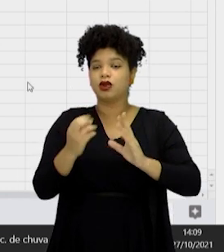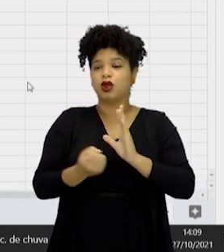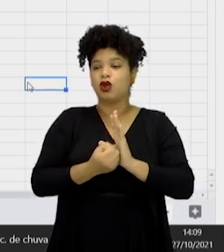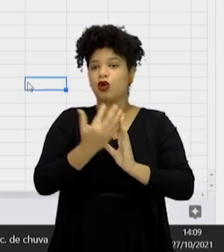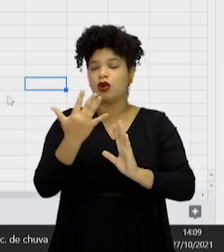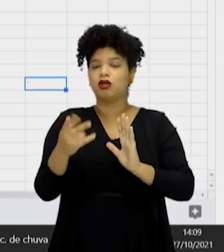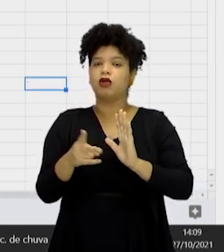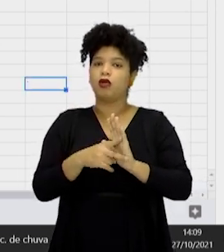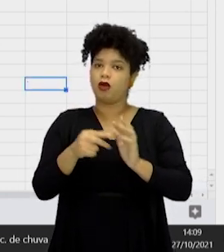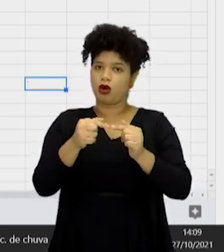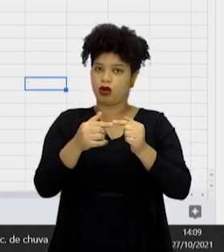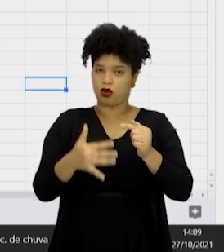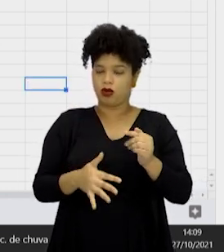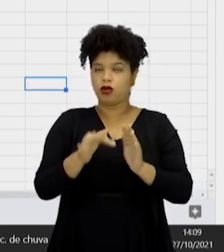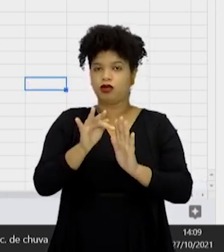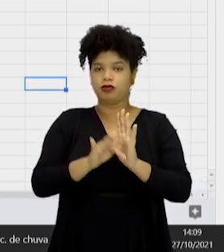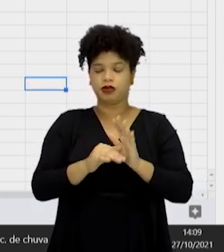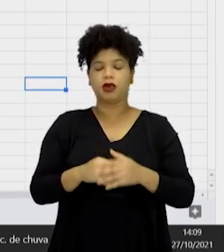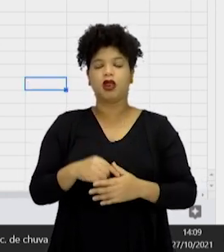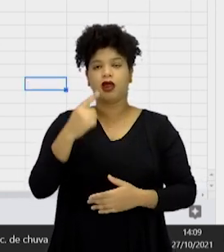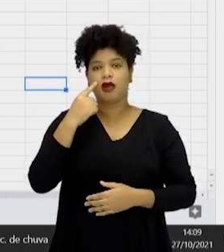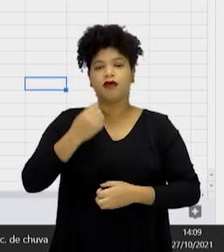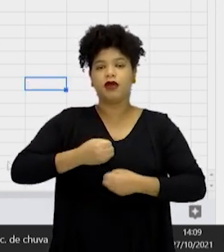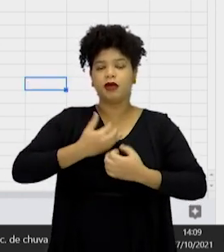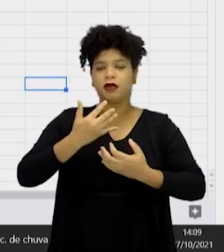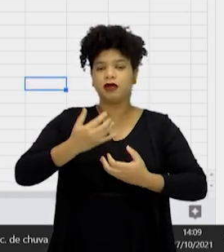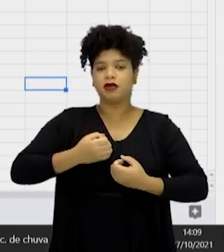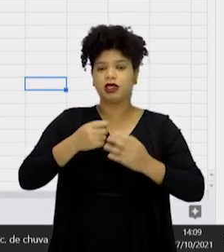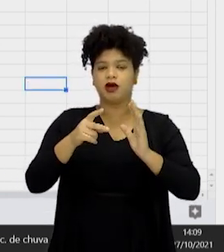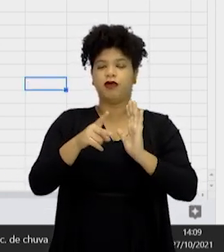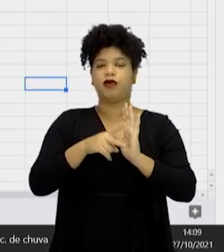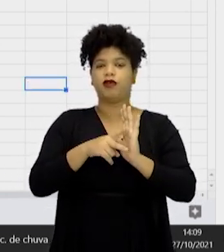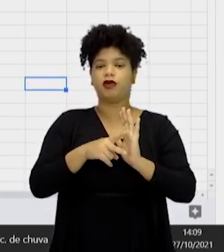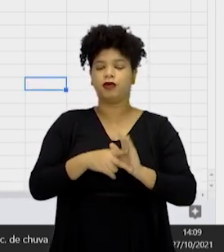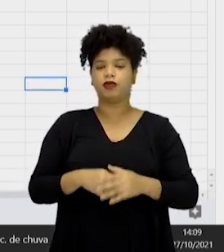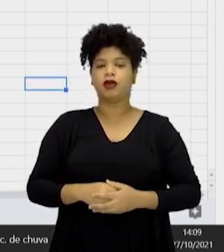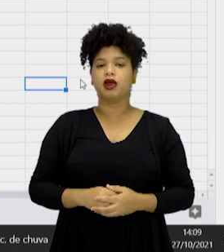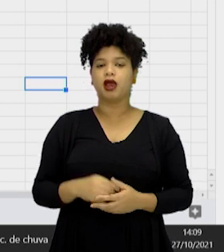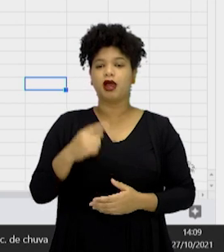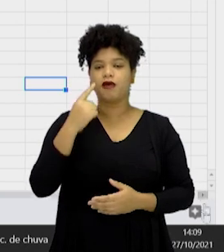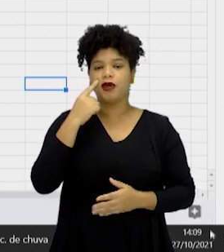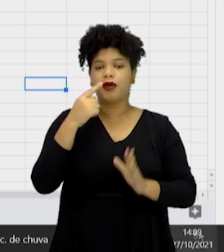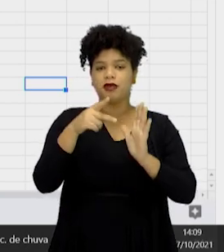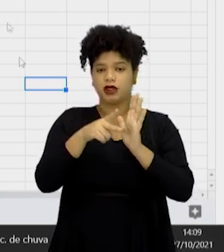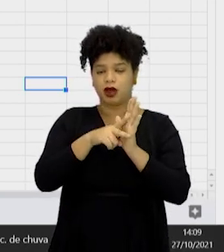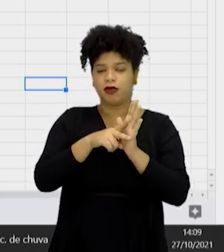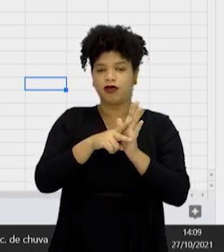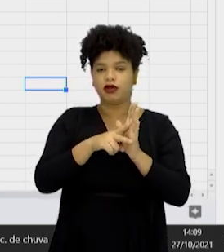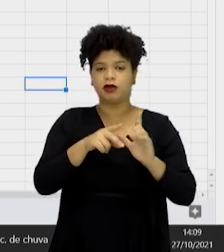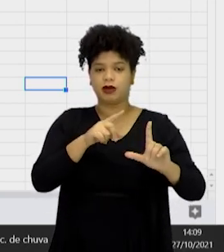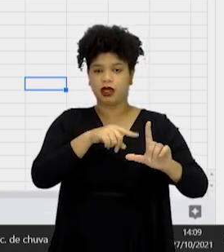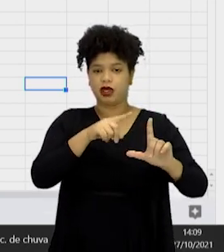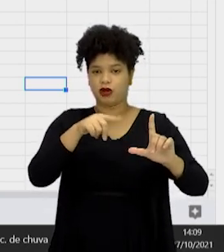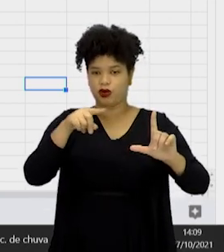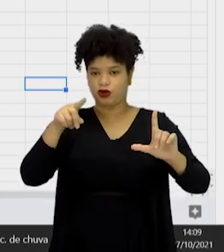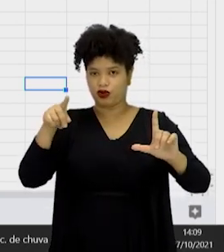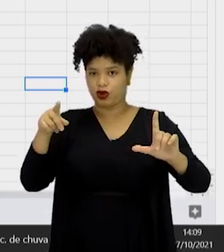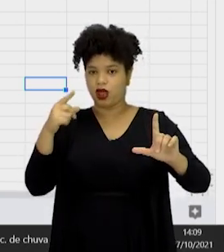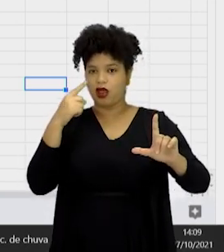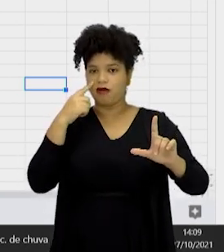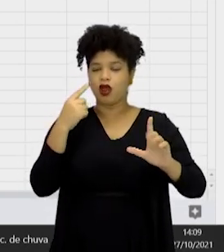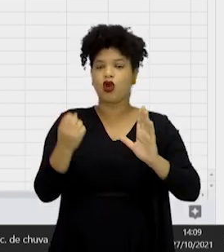Google Form. E aí, com esses dados, uma própria ferramenta do Excel, a gente pode inserir gráficos, que eu vou pedir aí para